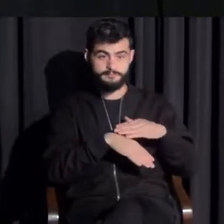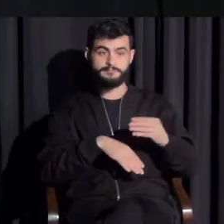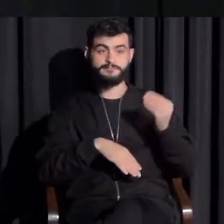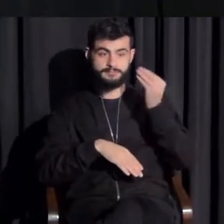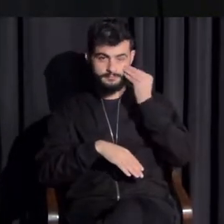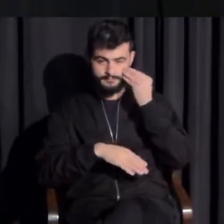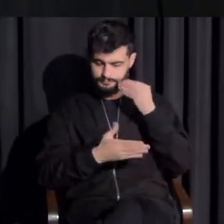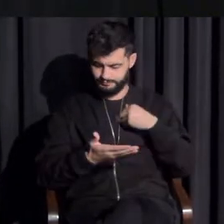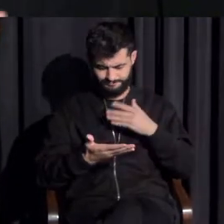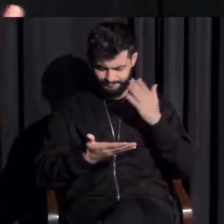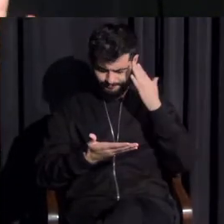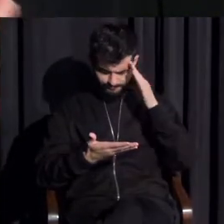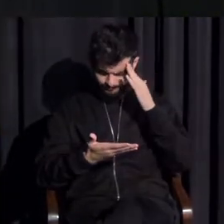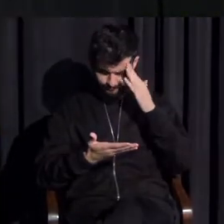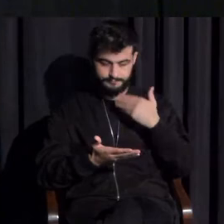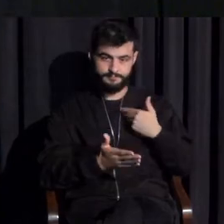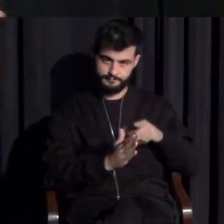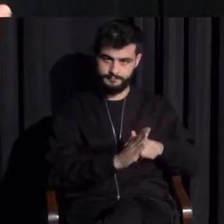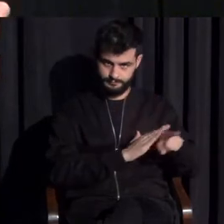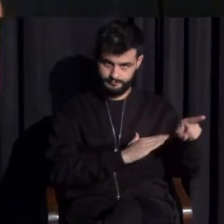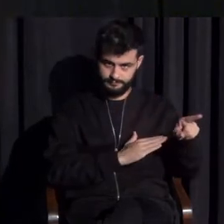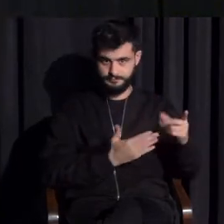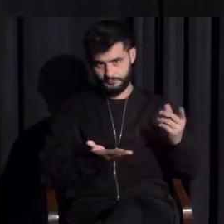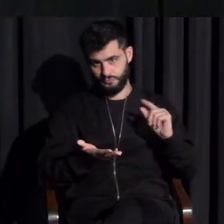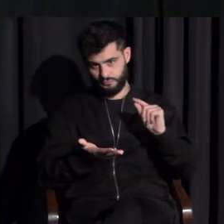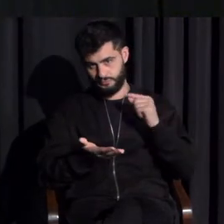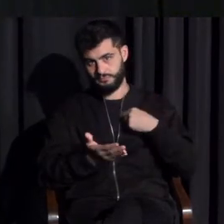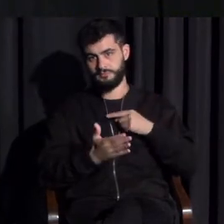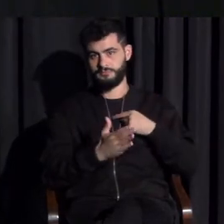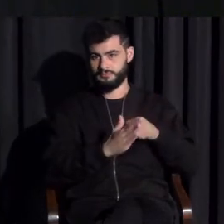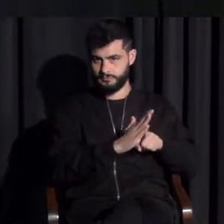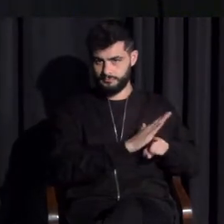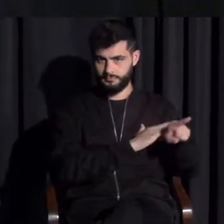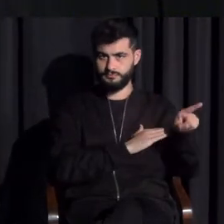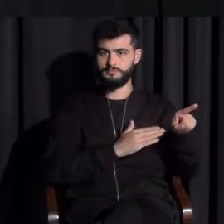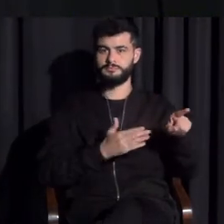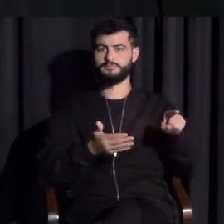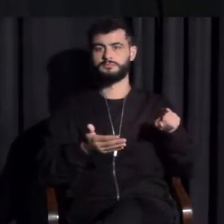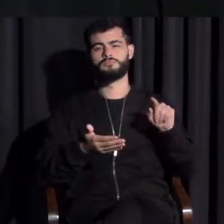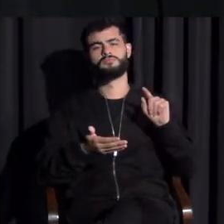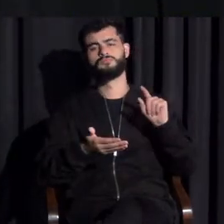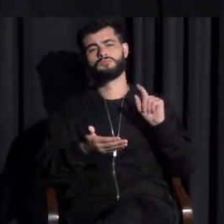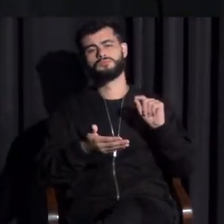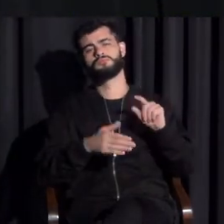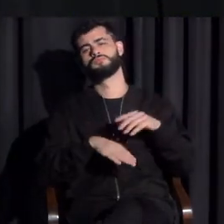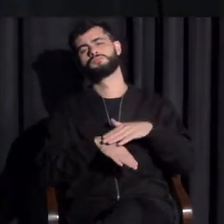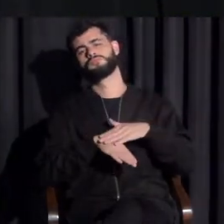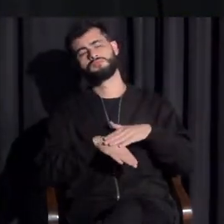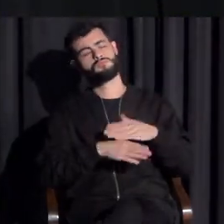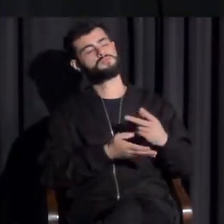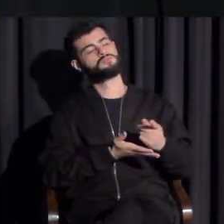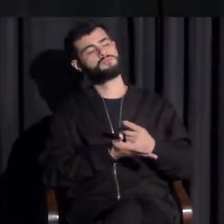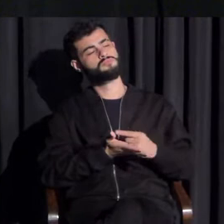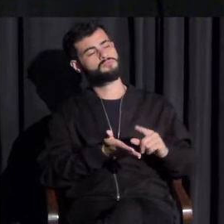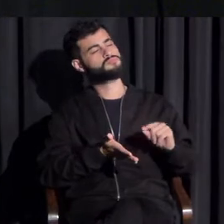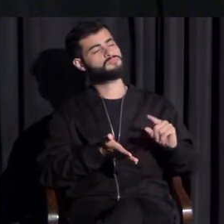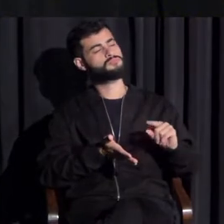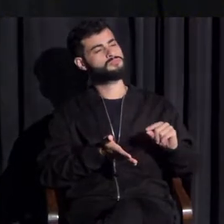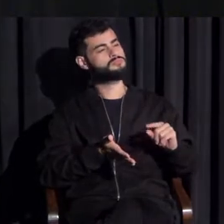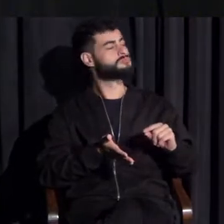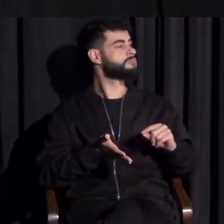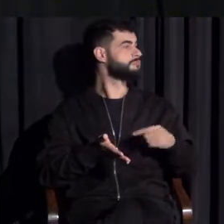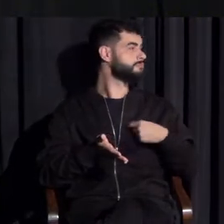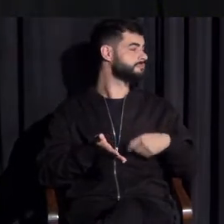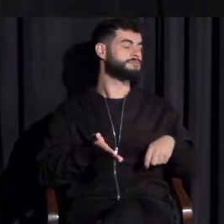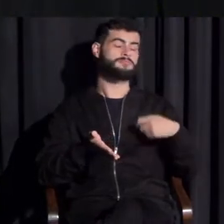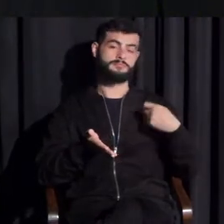eu não sei uma coisa, eu vou perguntar. Então, fui perguntar para ela, fui conversar com ela sobre o que ela tinha desenhado. E eu não posso deixar de dizer